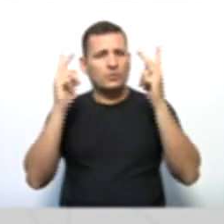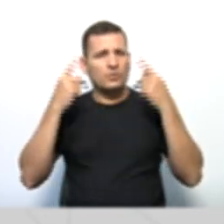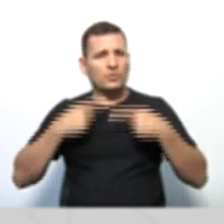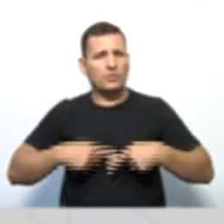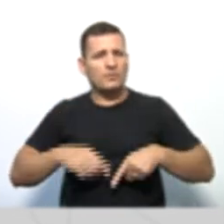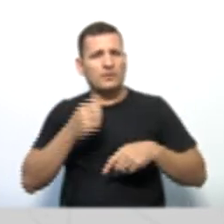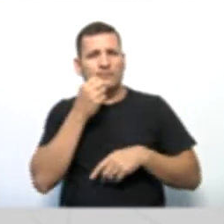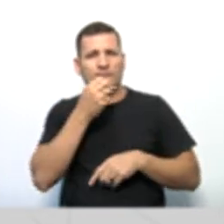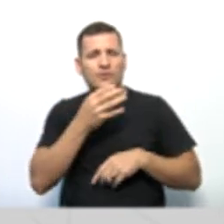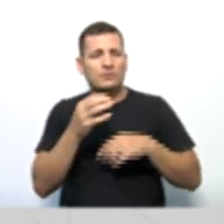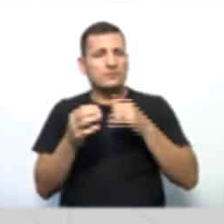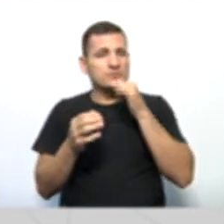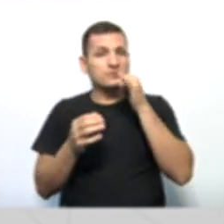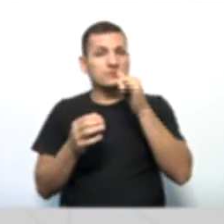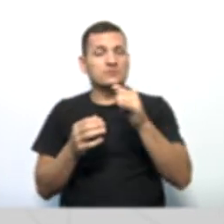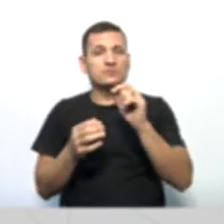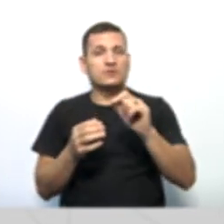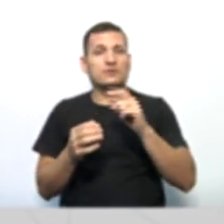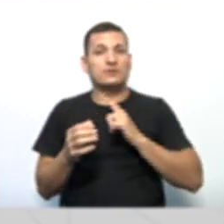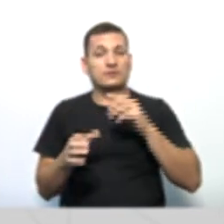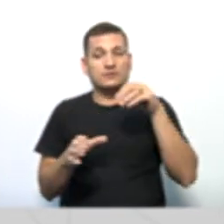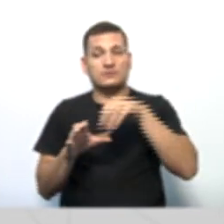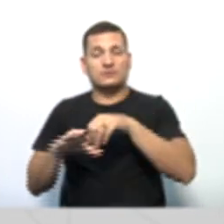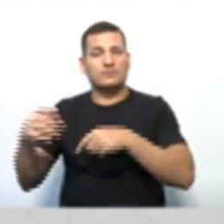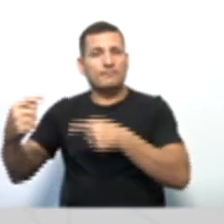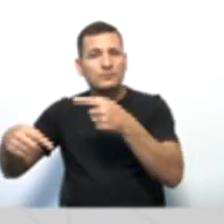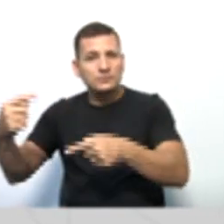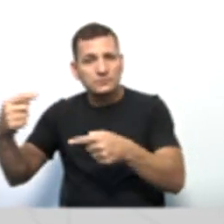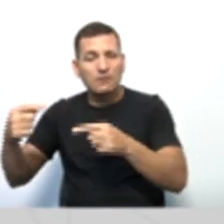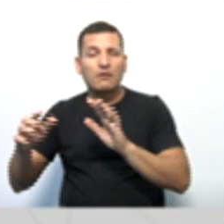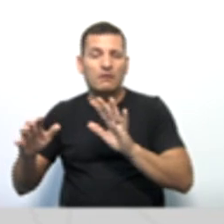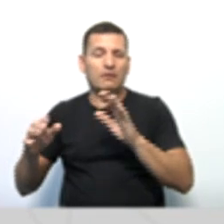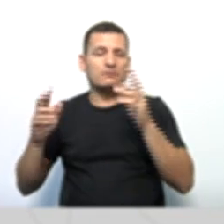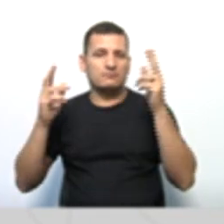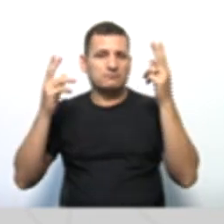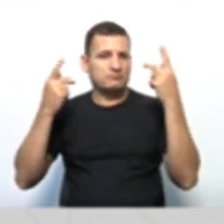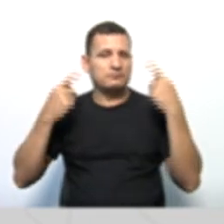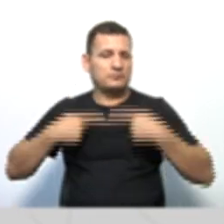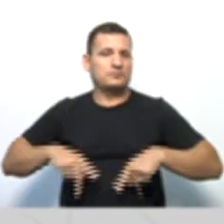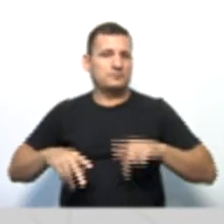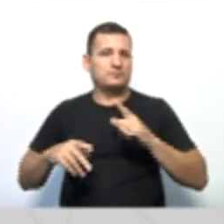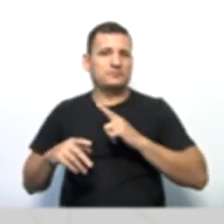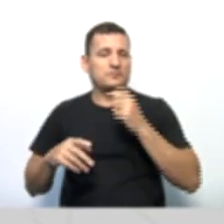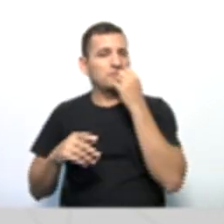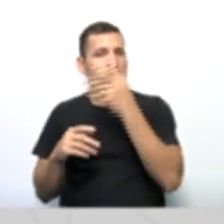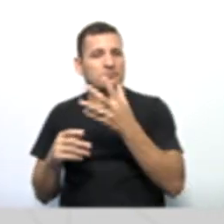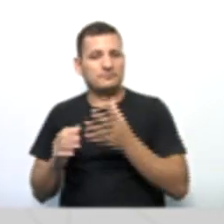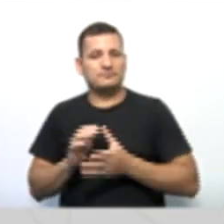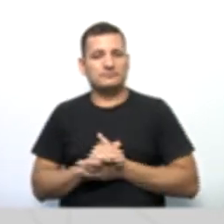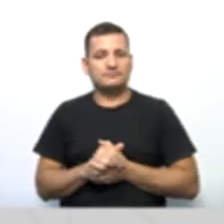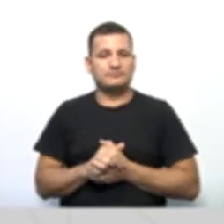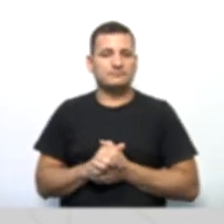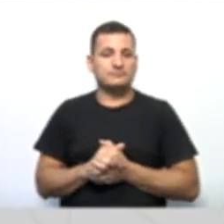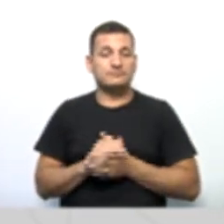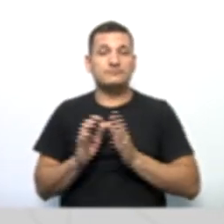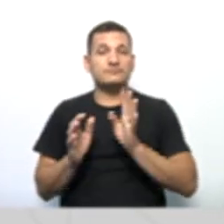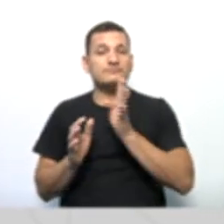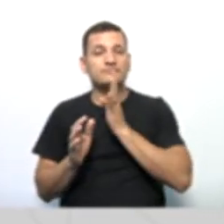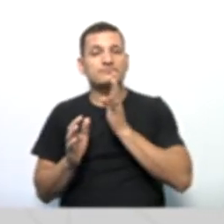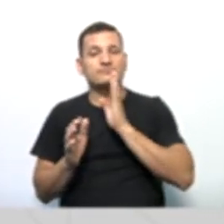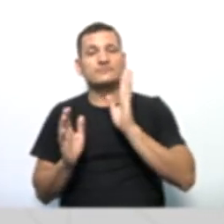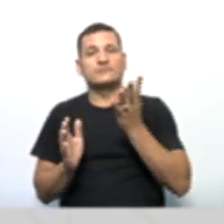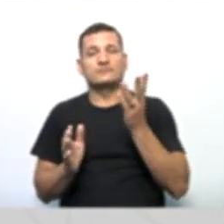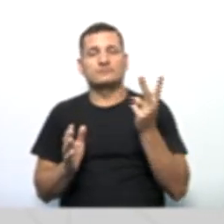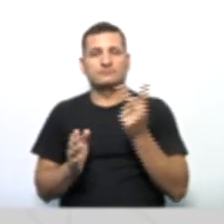homem só pode ser bom se ele se envolver na política, na administração das suas cidades. E aí nós conhecemos esses dois